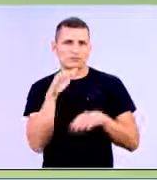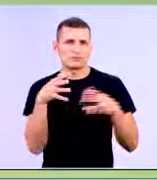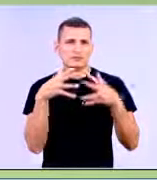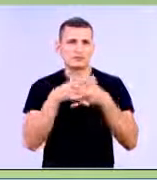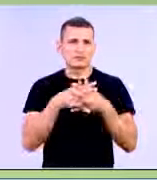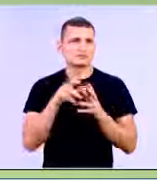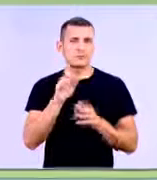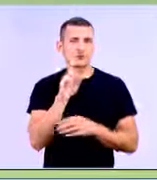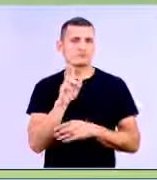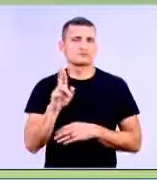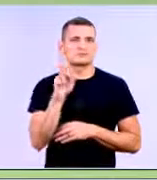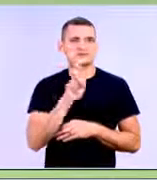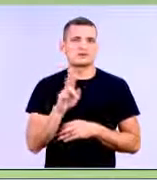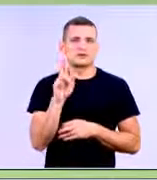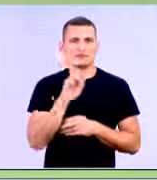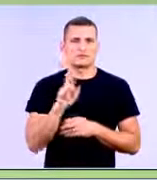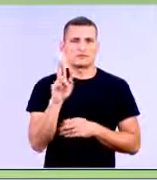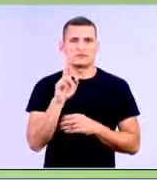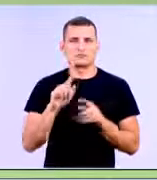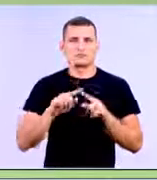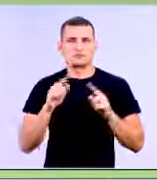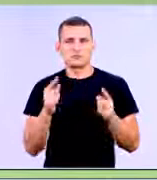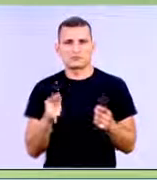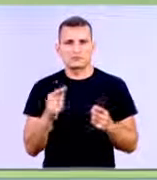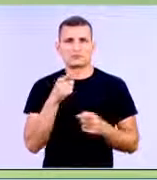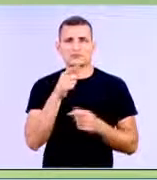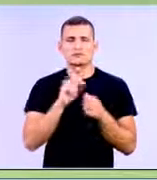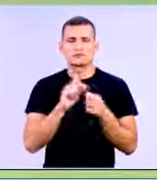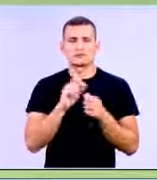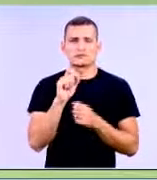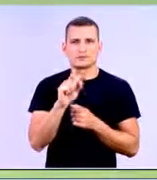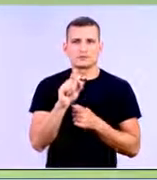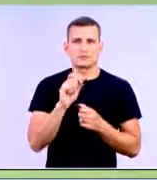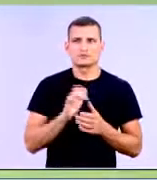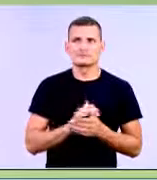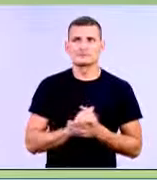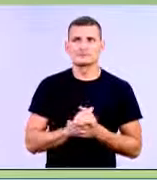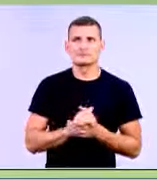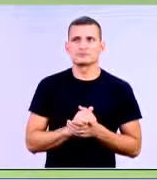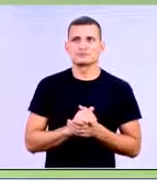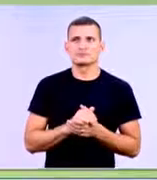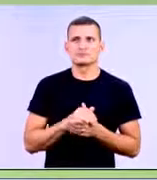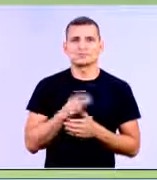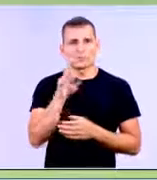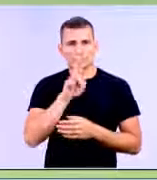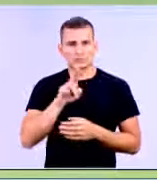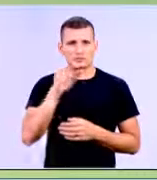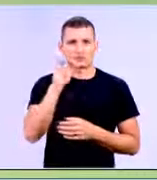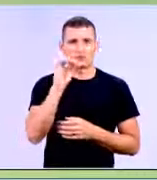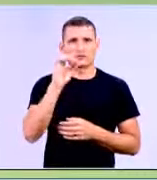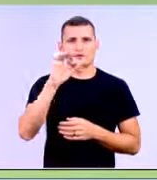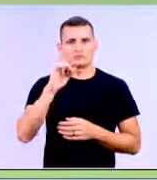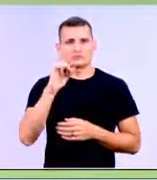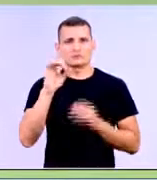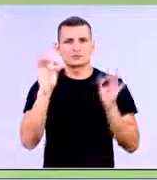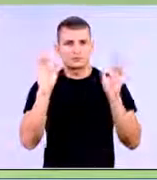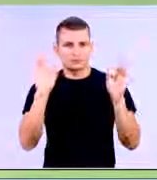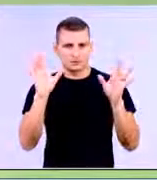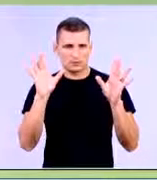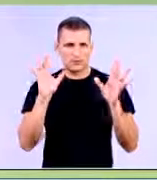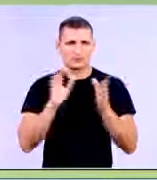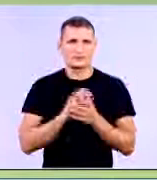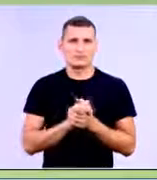muito usáveis, mas em compensação ele faz o quê? Uso de códigos especiais para filtrar a